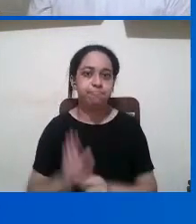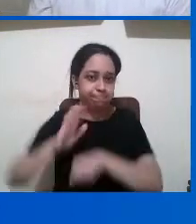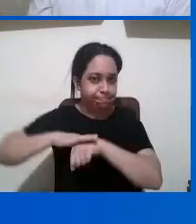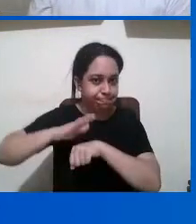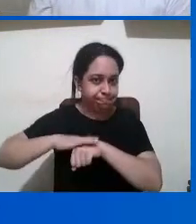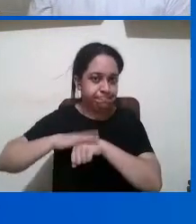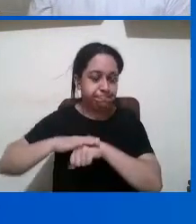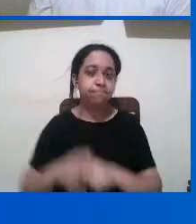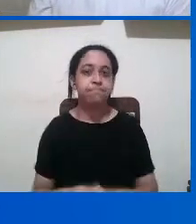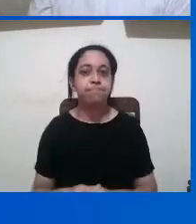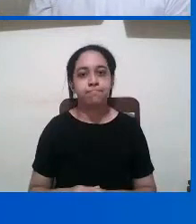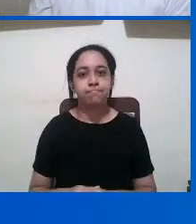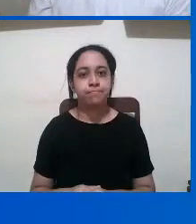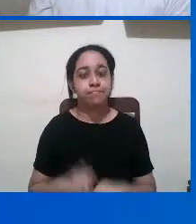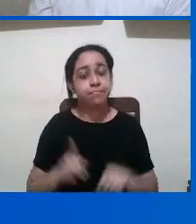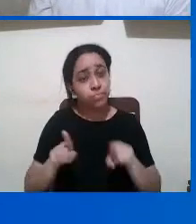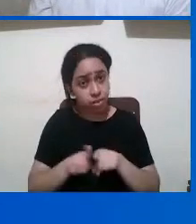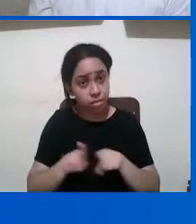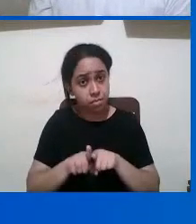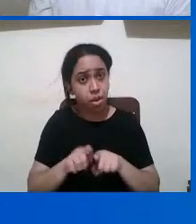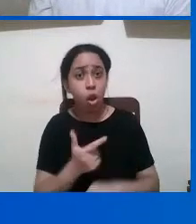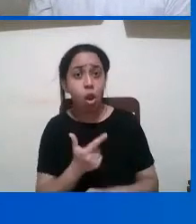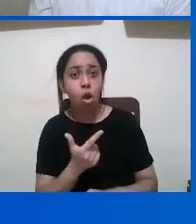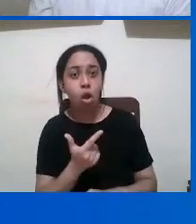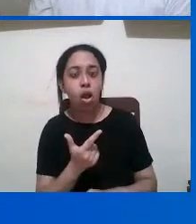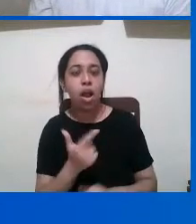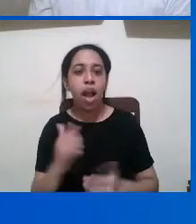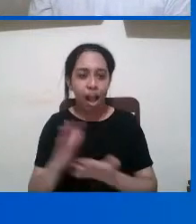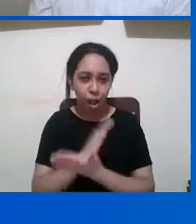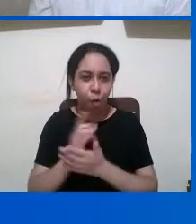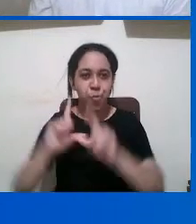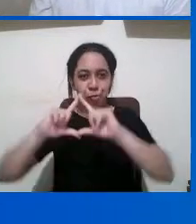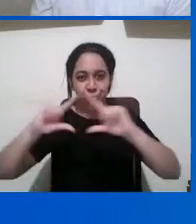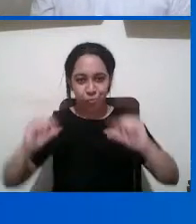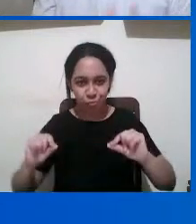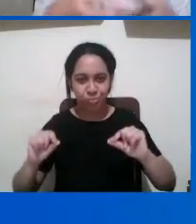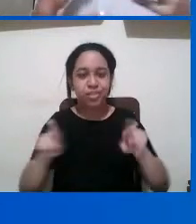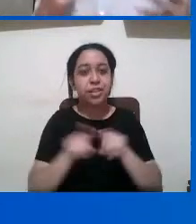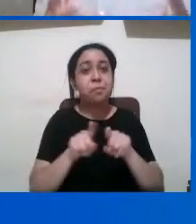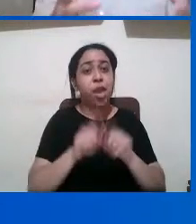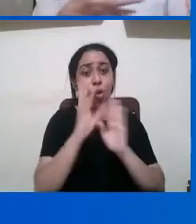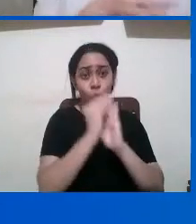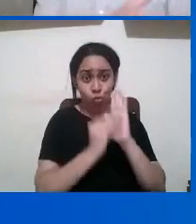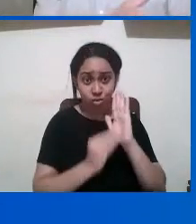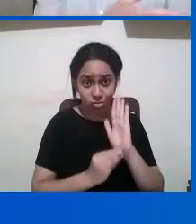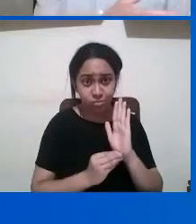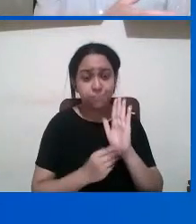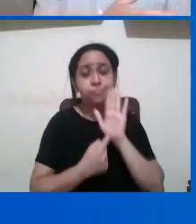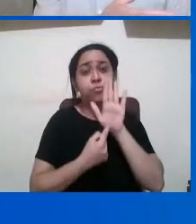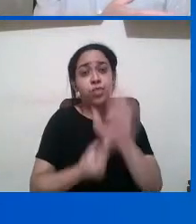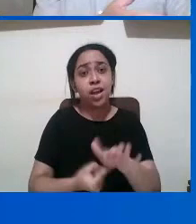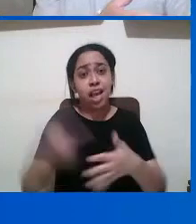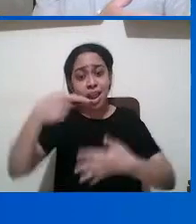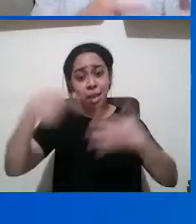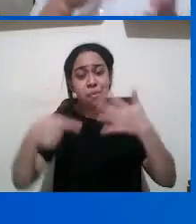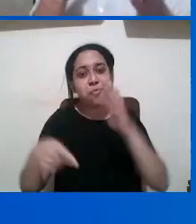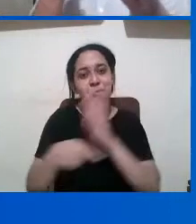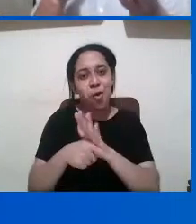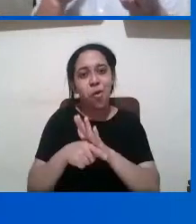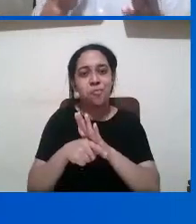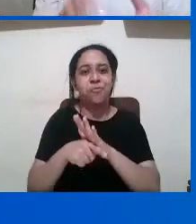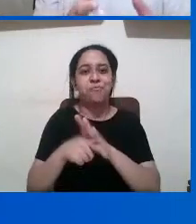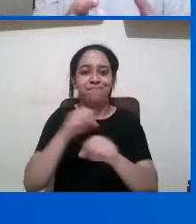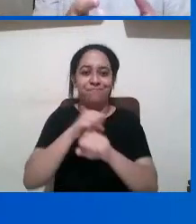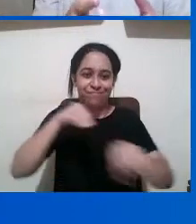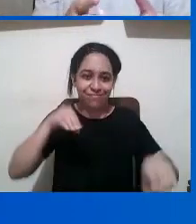E também temos alguns conteúdos algumas unidades de aprendizagem que vão trazer elementos de Educação a Distância né